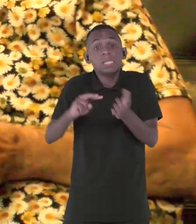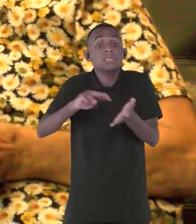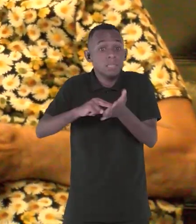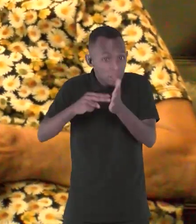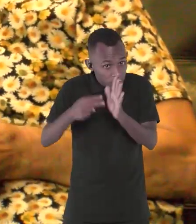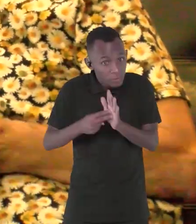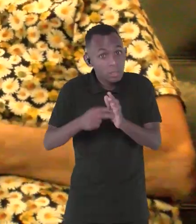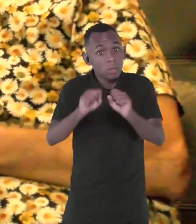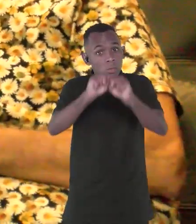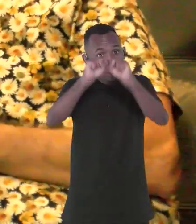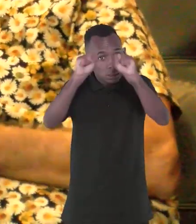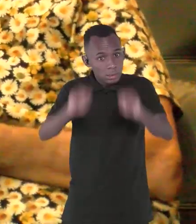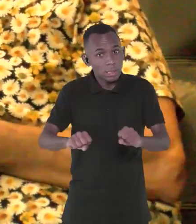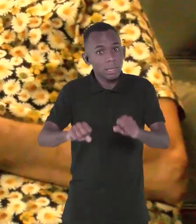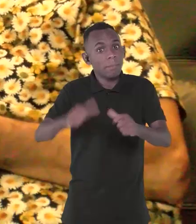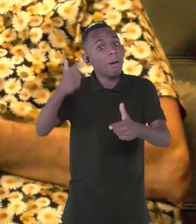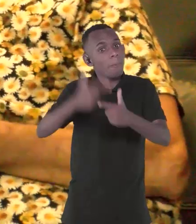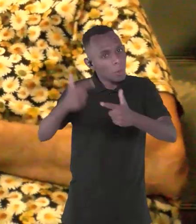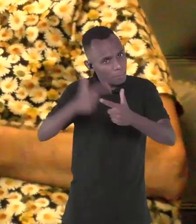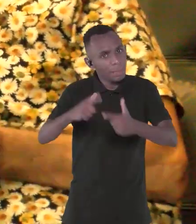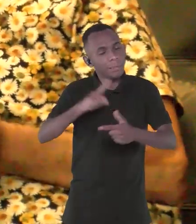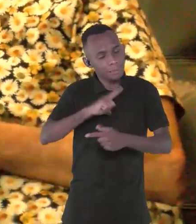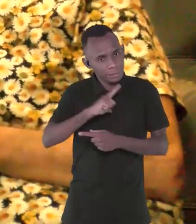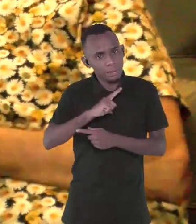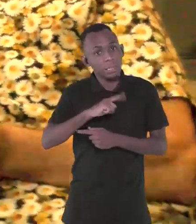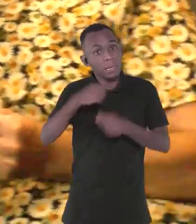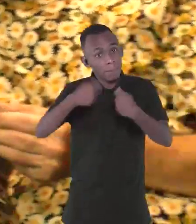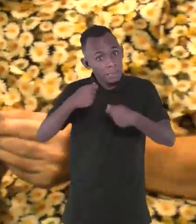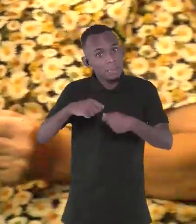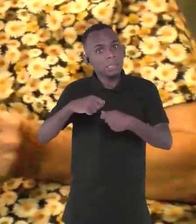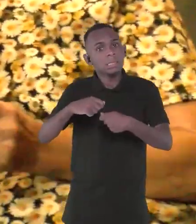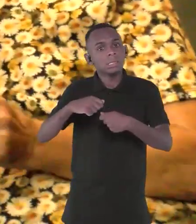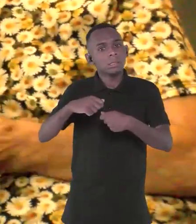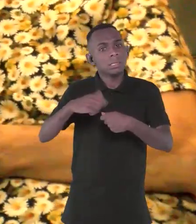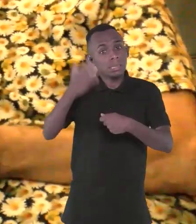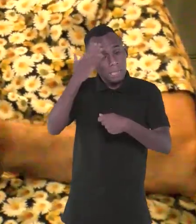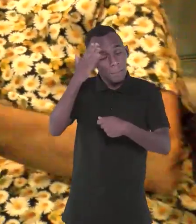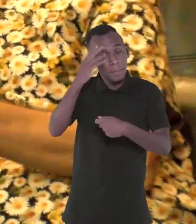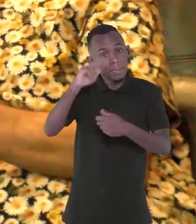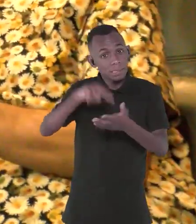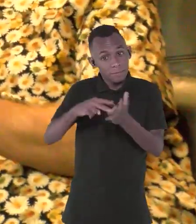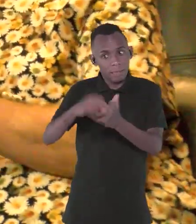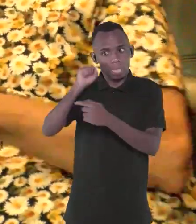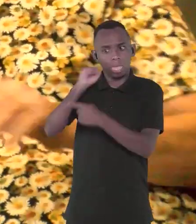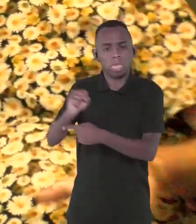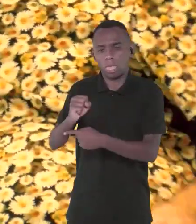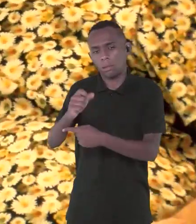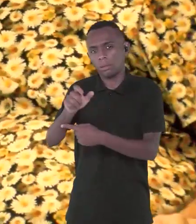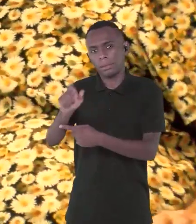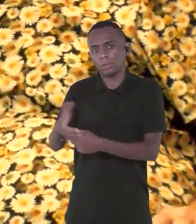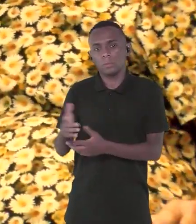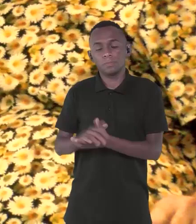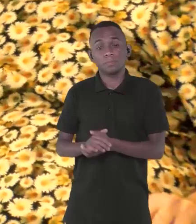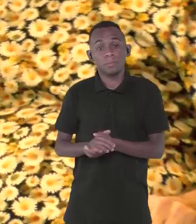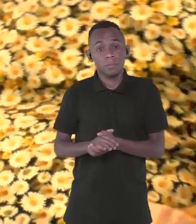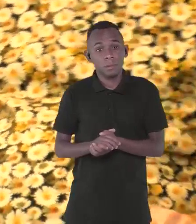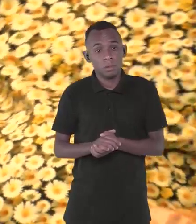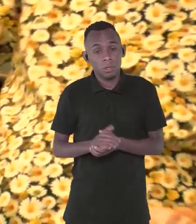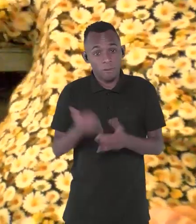a contracapa do livro Luto que está em suas mãos. Outro dado, inclusive de